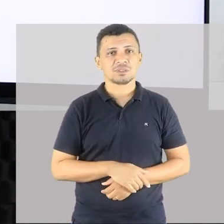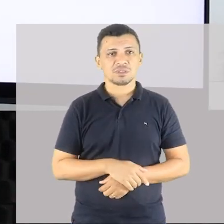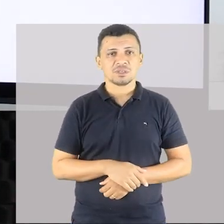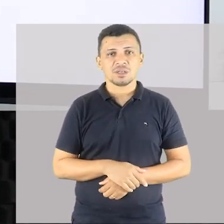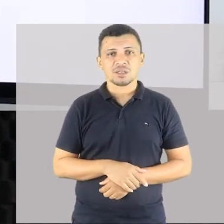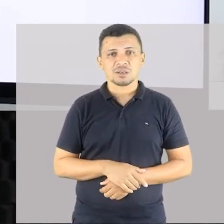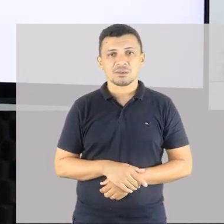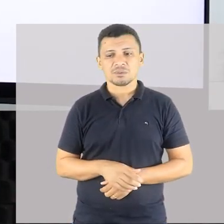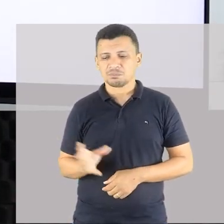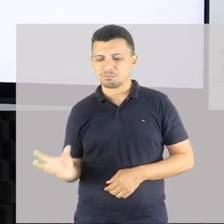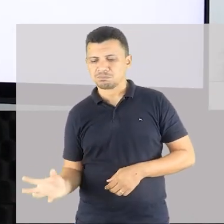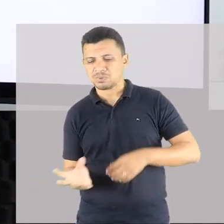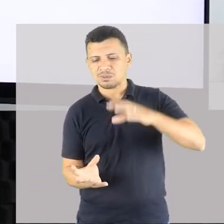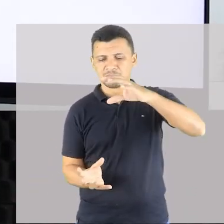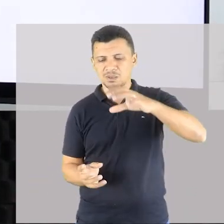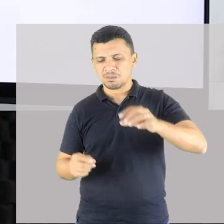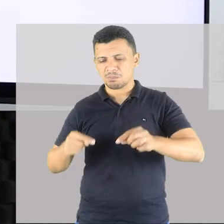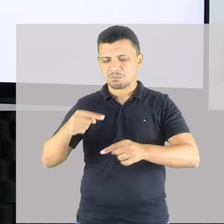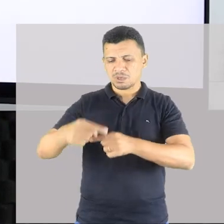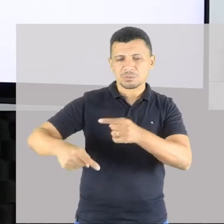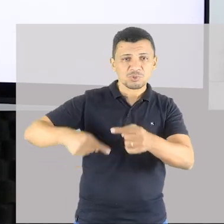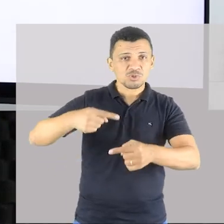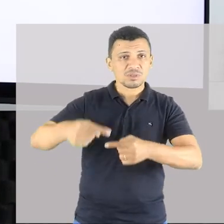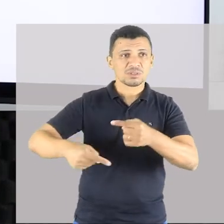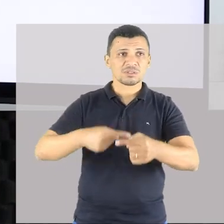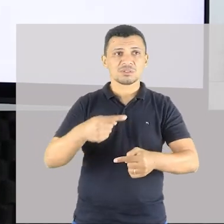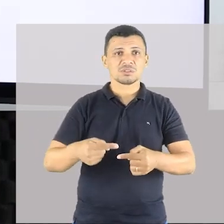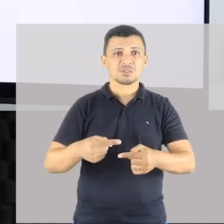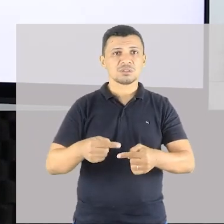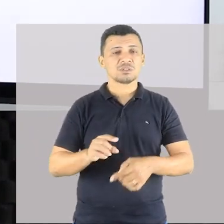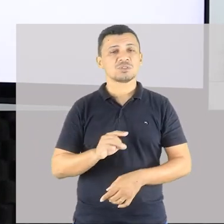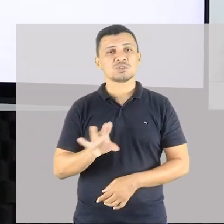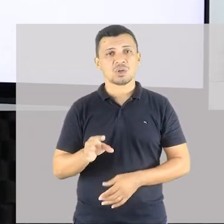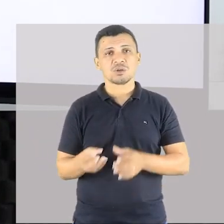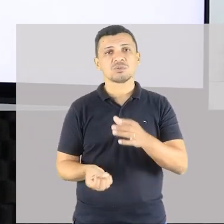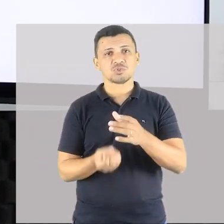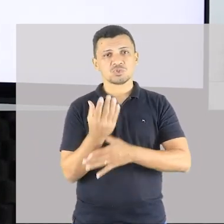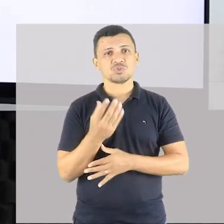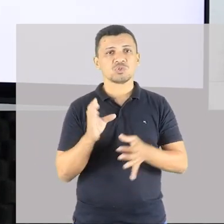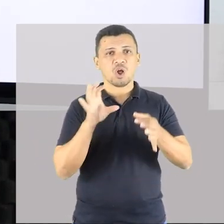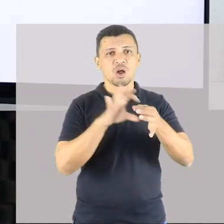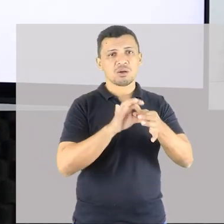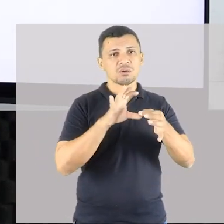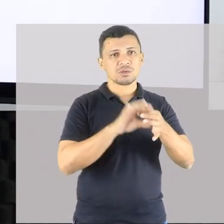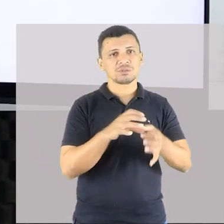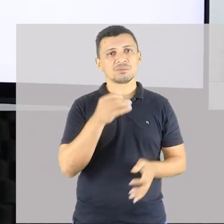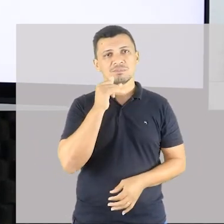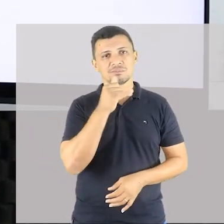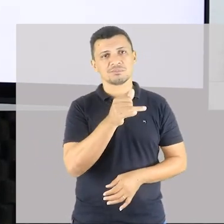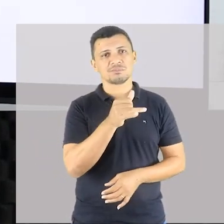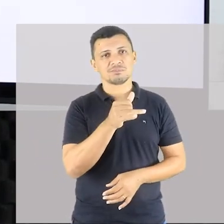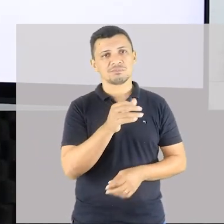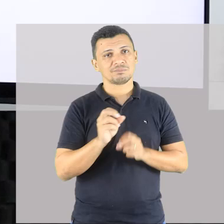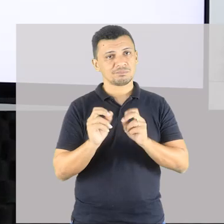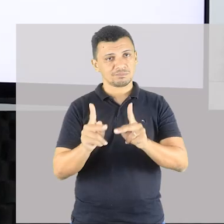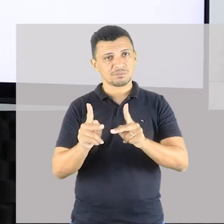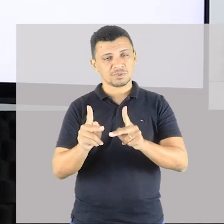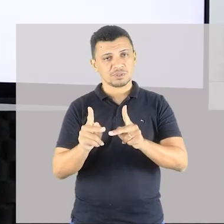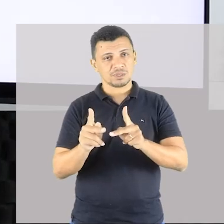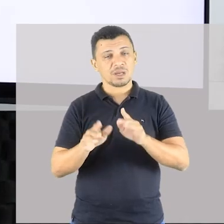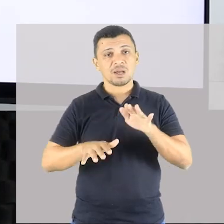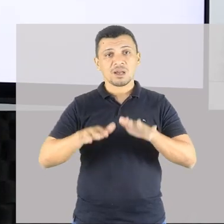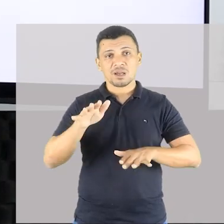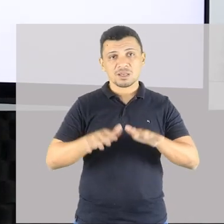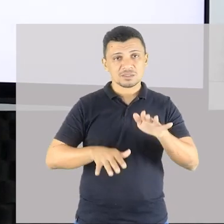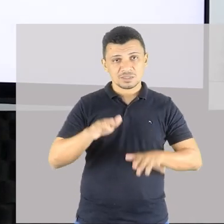coloca outro ímã, bota uma espira e bota essa espira para girar, só isso aparece corrente elétrica. Tá? Por isso que às vezes